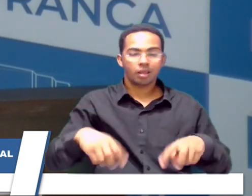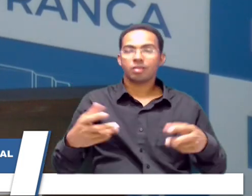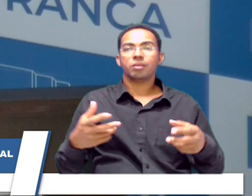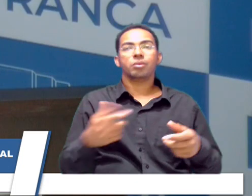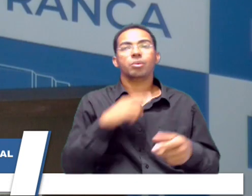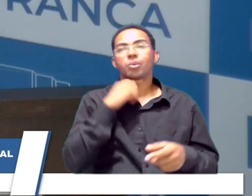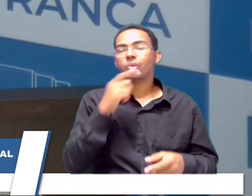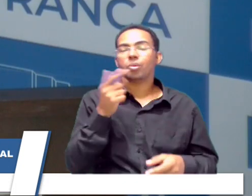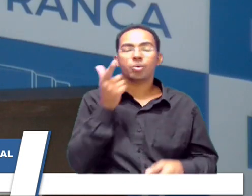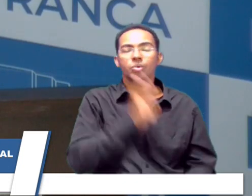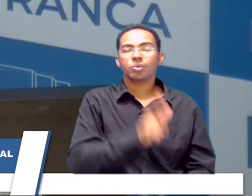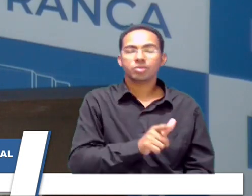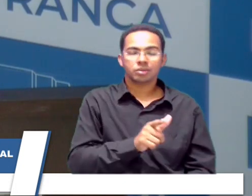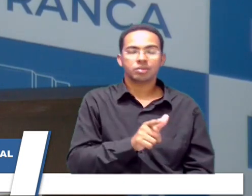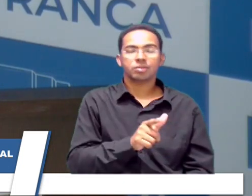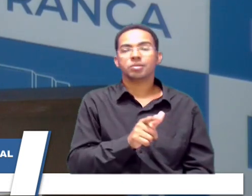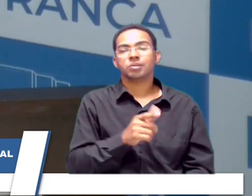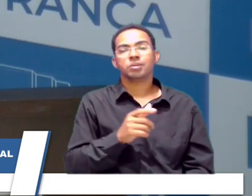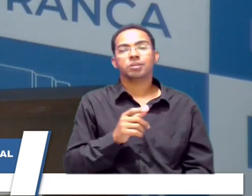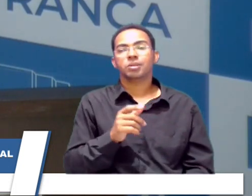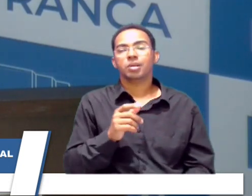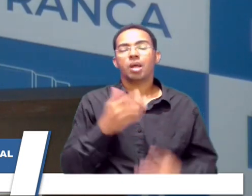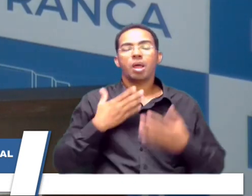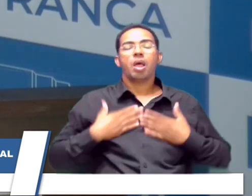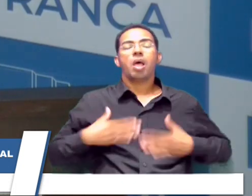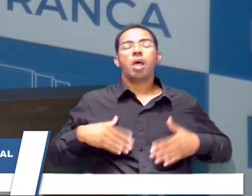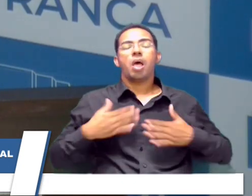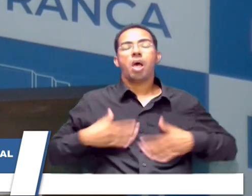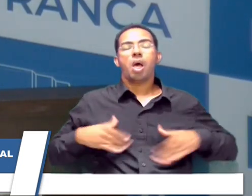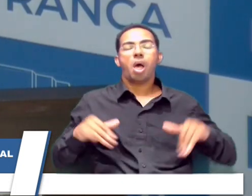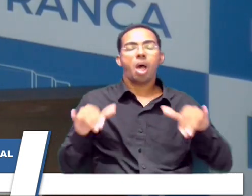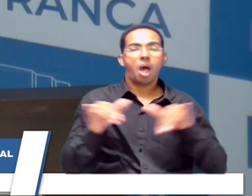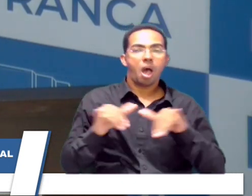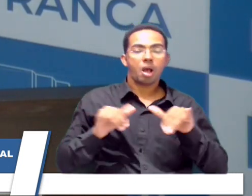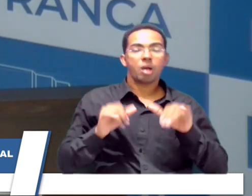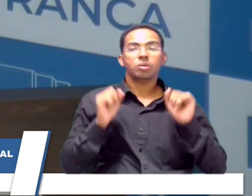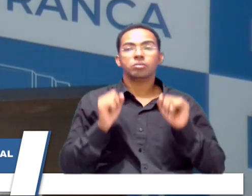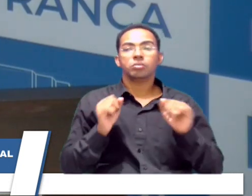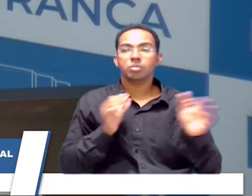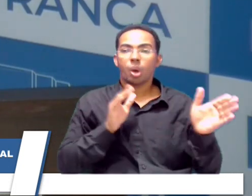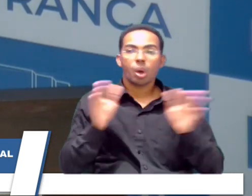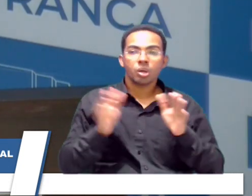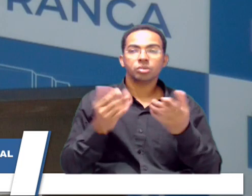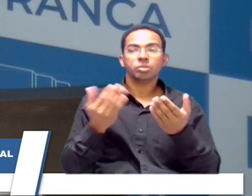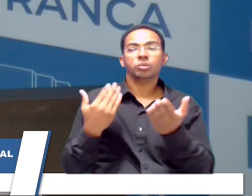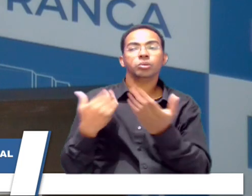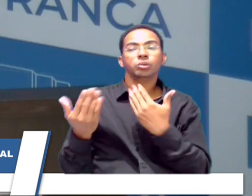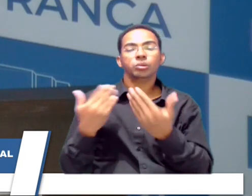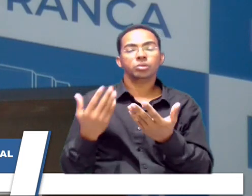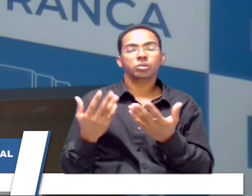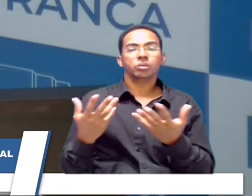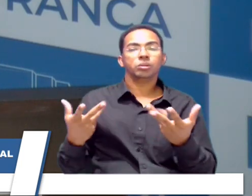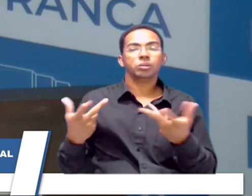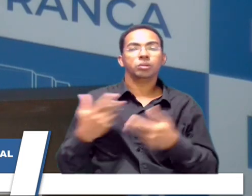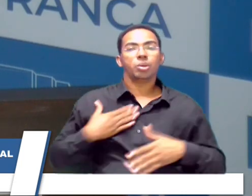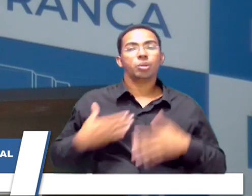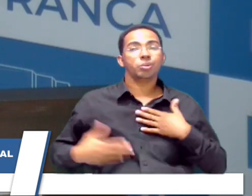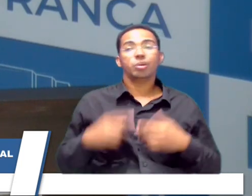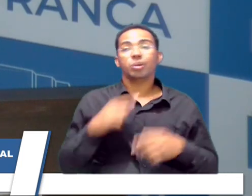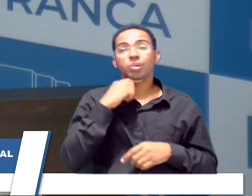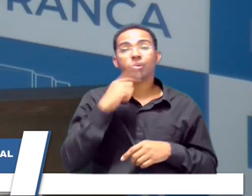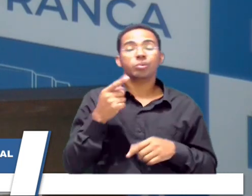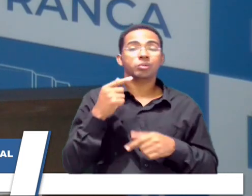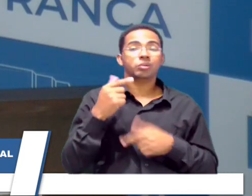consegue ter o mínimo de tranquilidade para que eu possa acessá-la, para que eu possa trabalhar aquele comportamento, eu não consigo fazer o meu